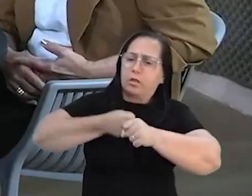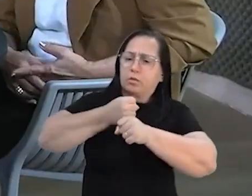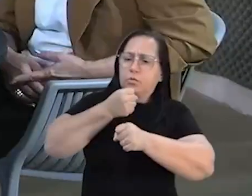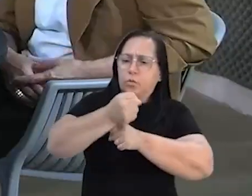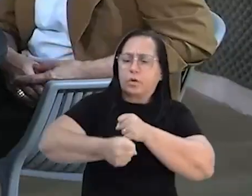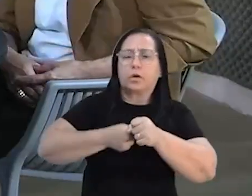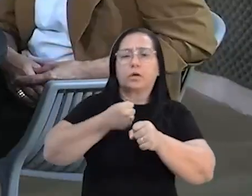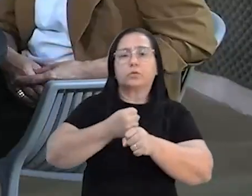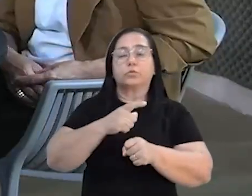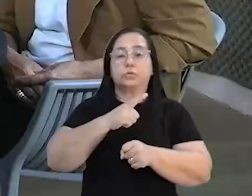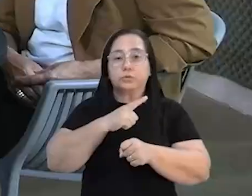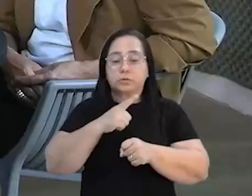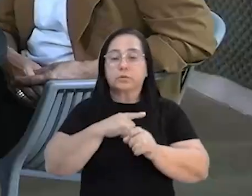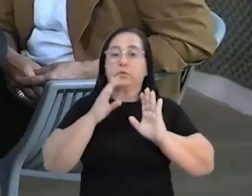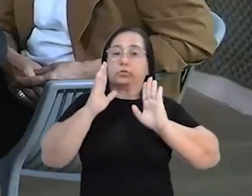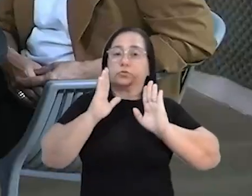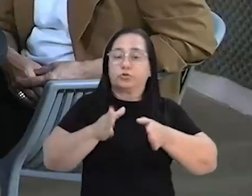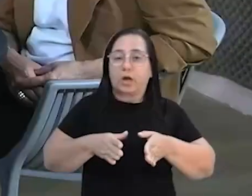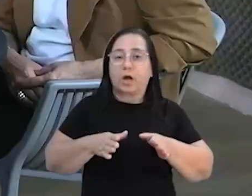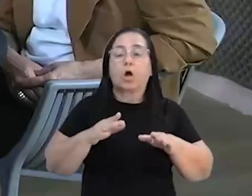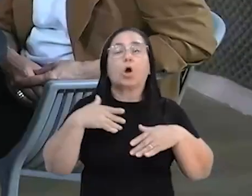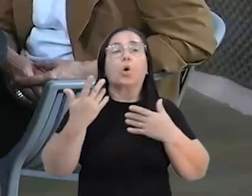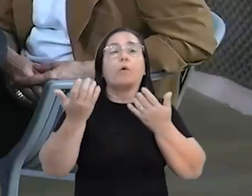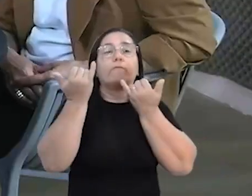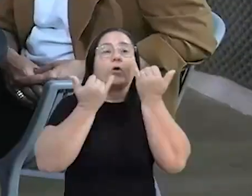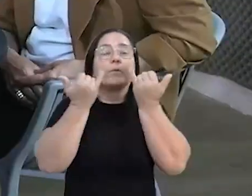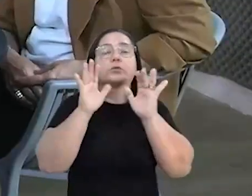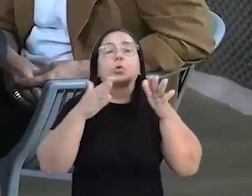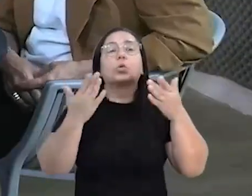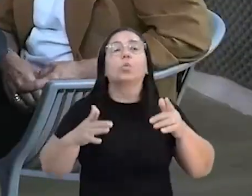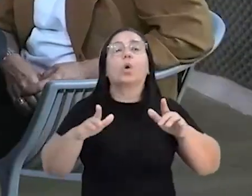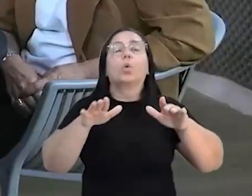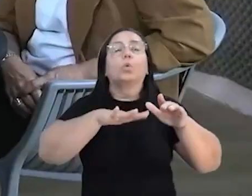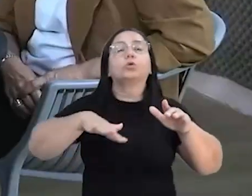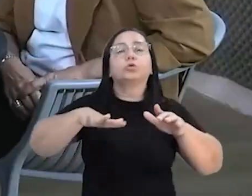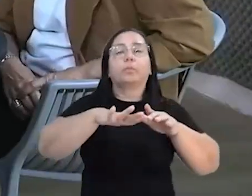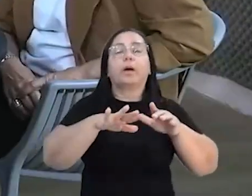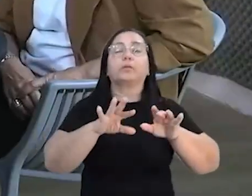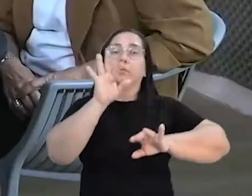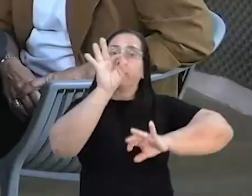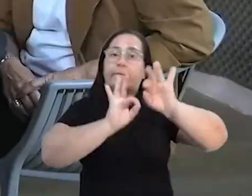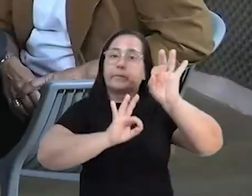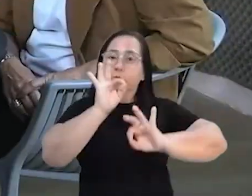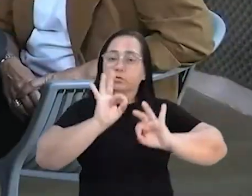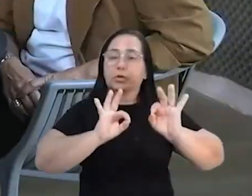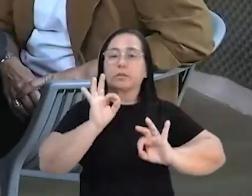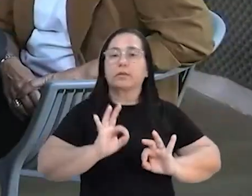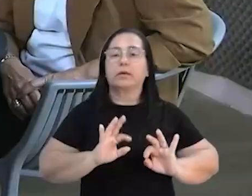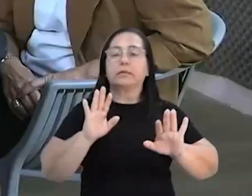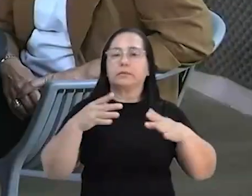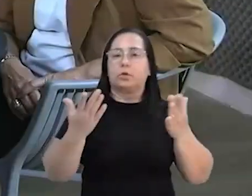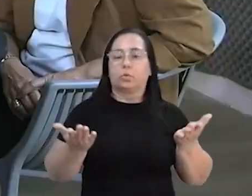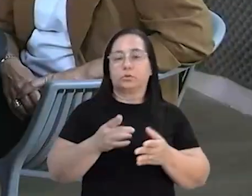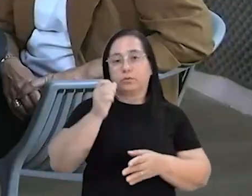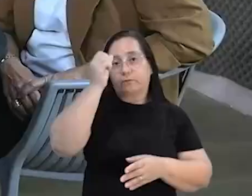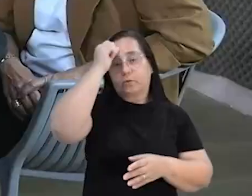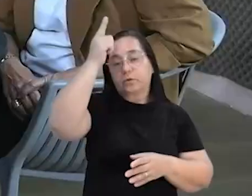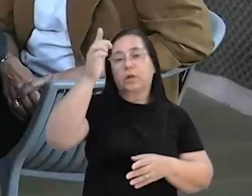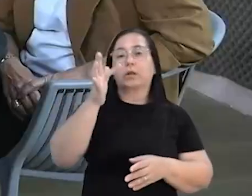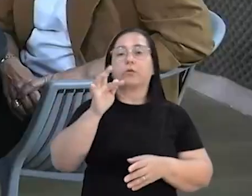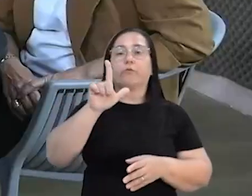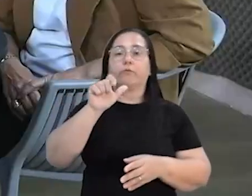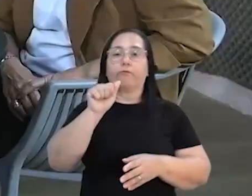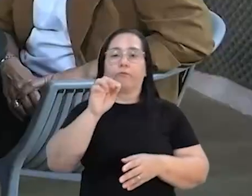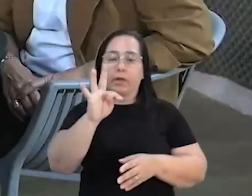eles recebem um briefing de que espaços são esses que eles vão projetar. E esse ano foram uma ideia de um flat, assim, né, de